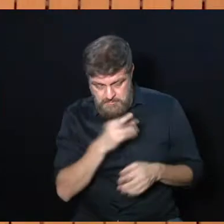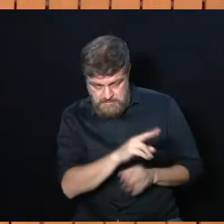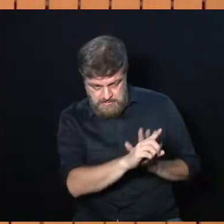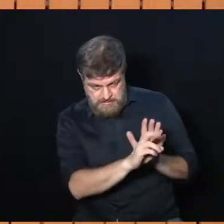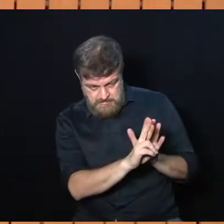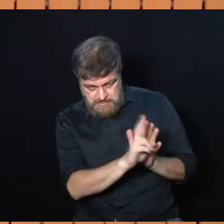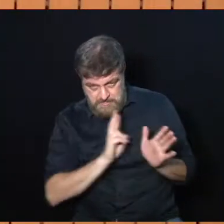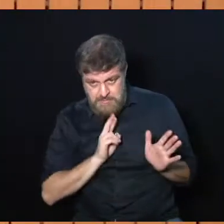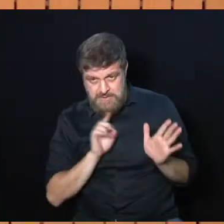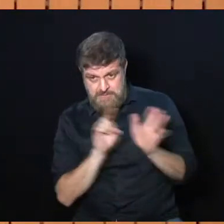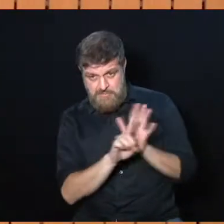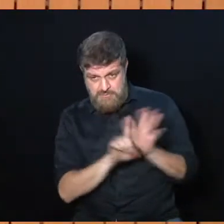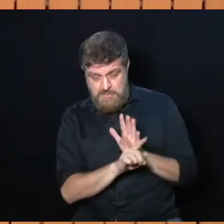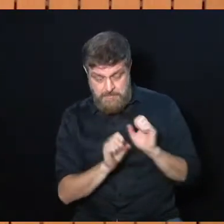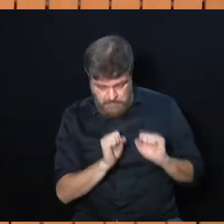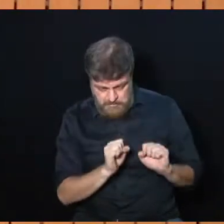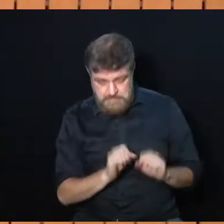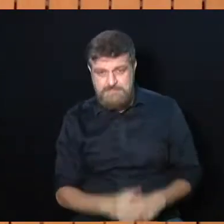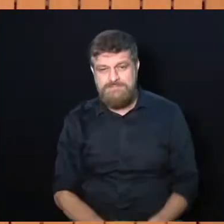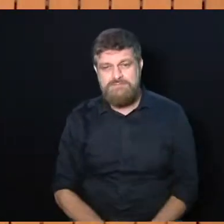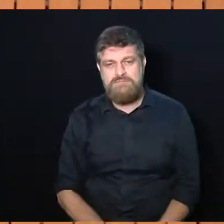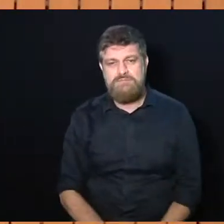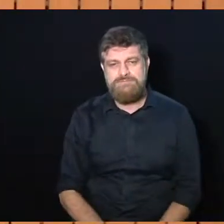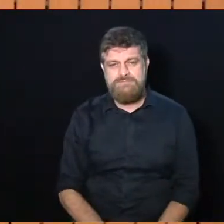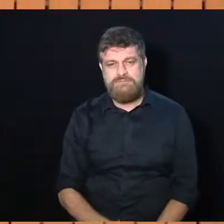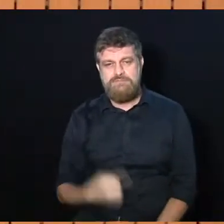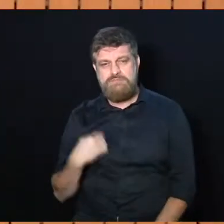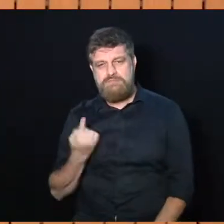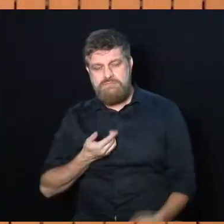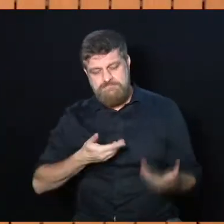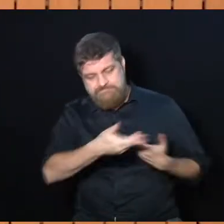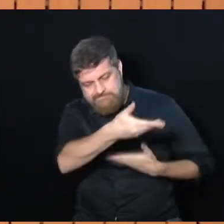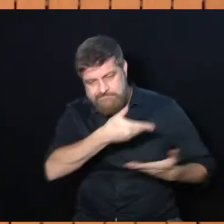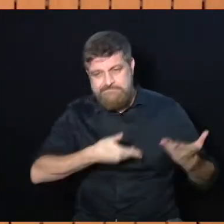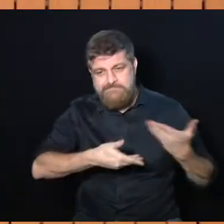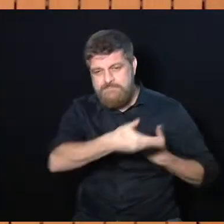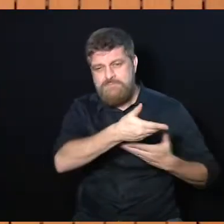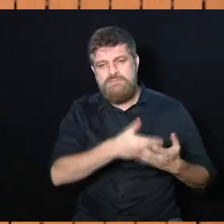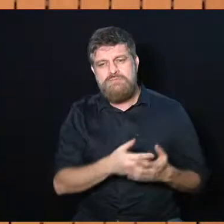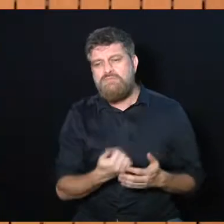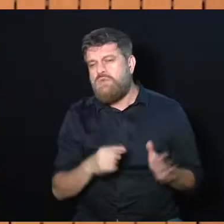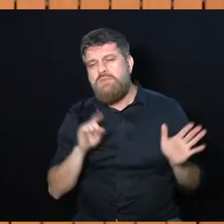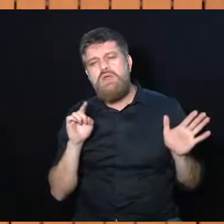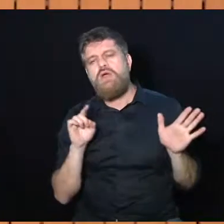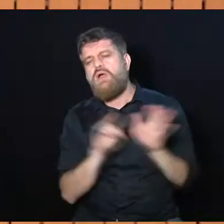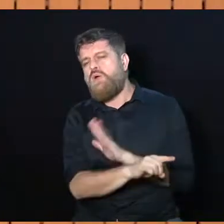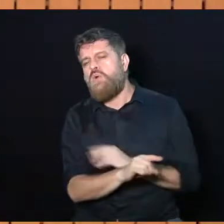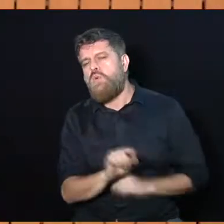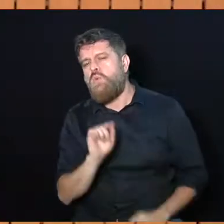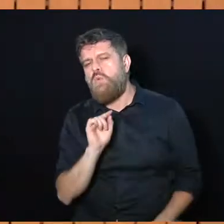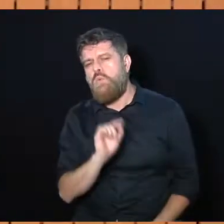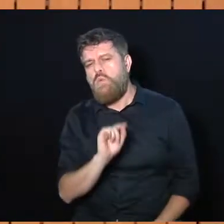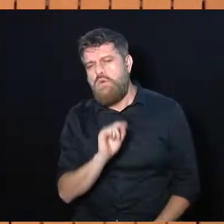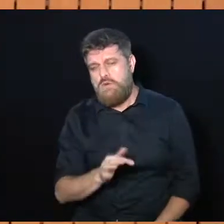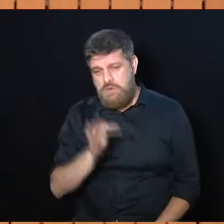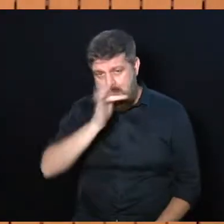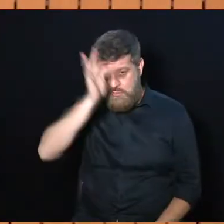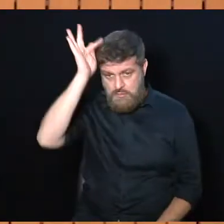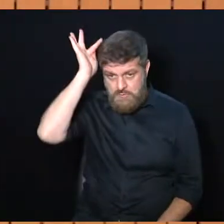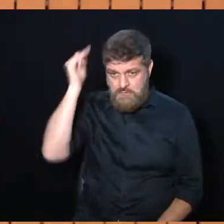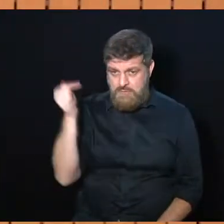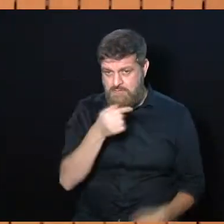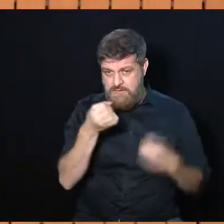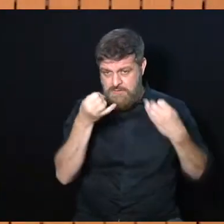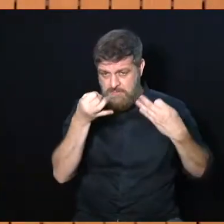responder, enfim, né, fica à vontade para a gente estabelecer esse diálogo. O primeiro é que o doutor Fábio